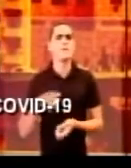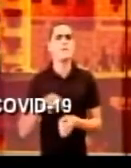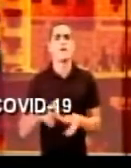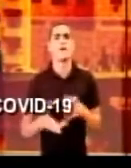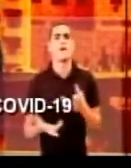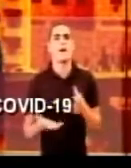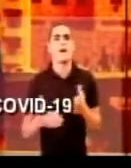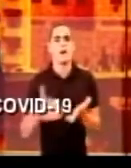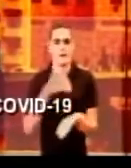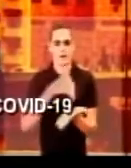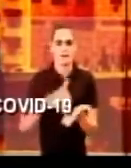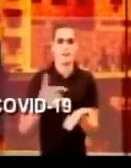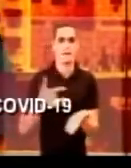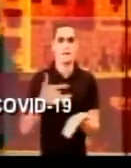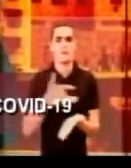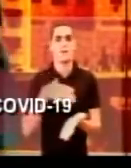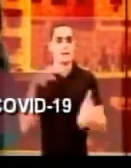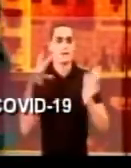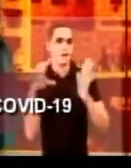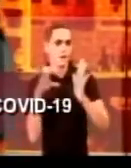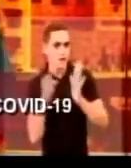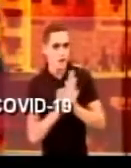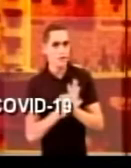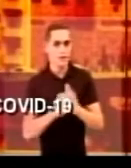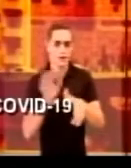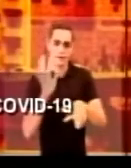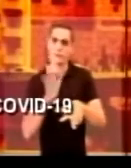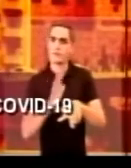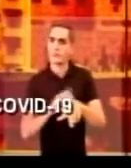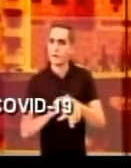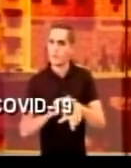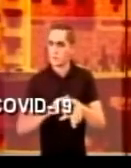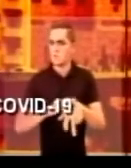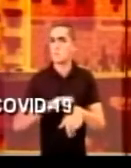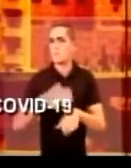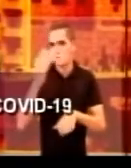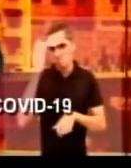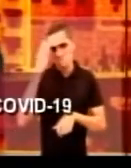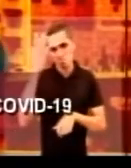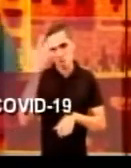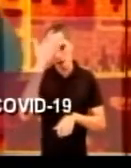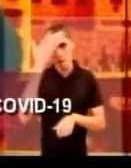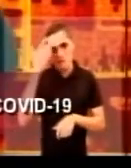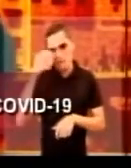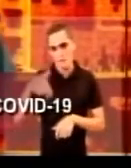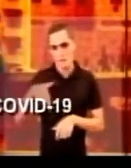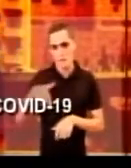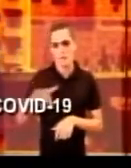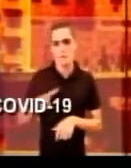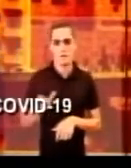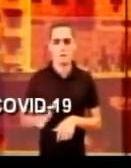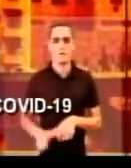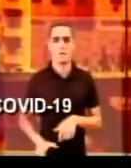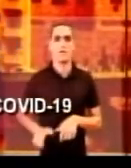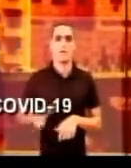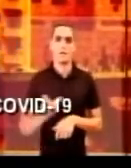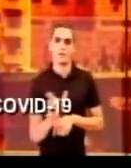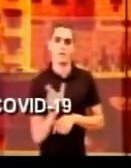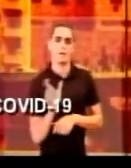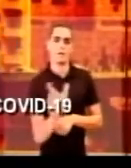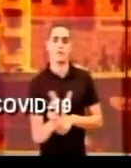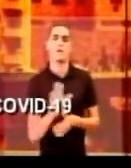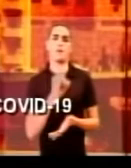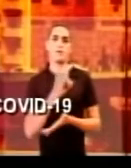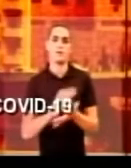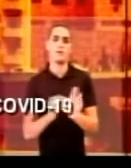de muitos pacientes, que será mais fácil, ele vai levar o documento e ele vai ser encontrado no nosso sistema.